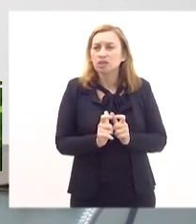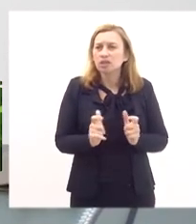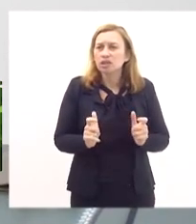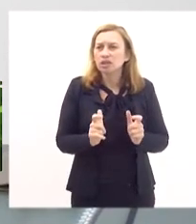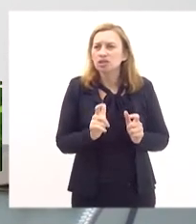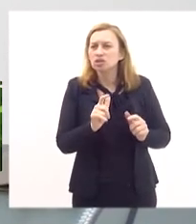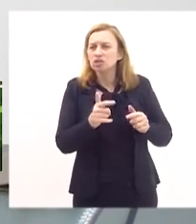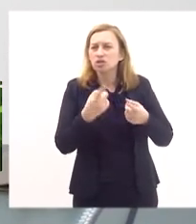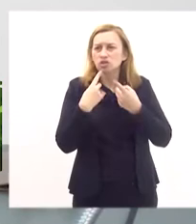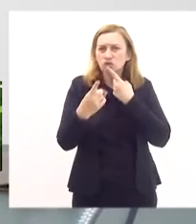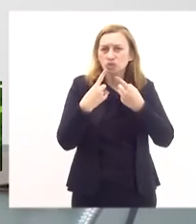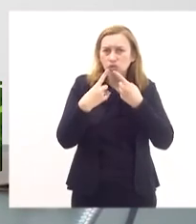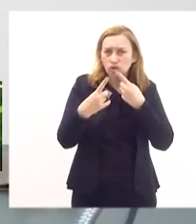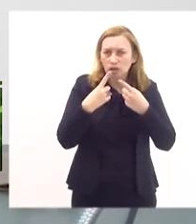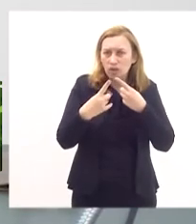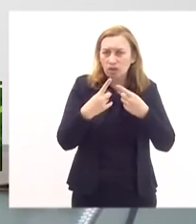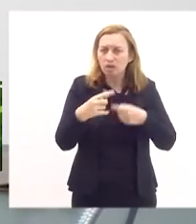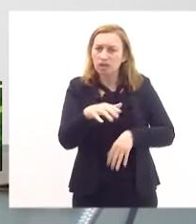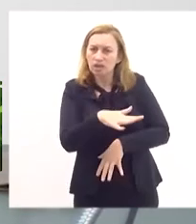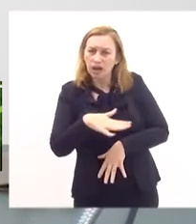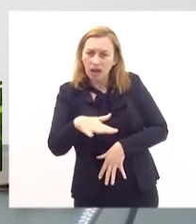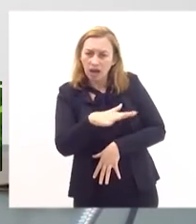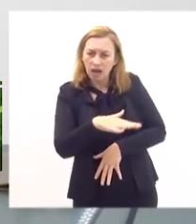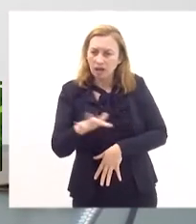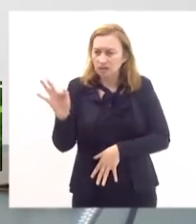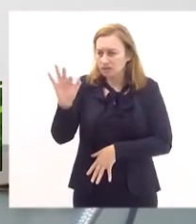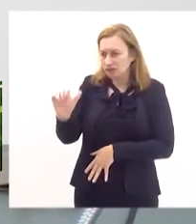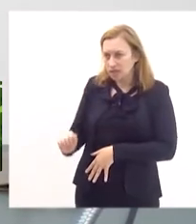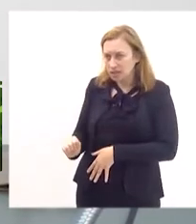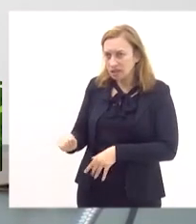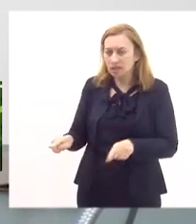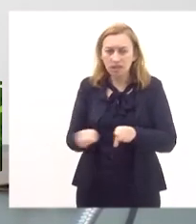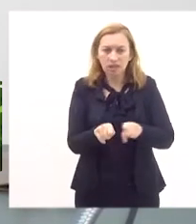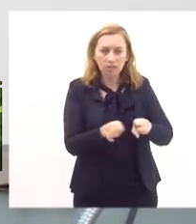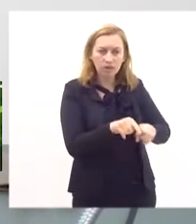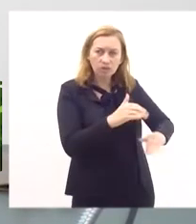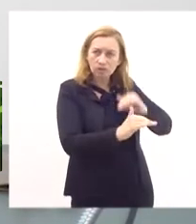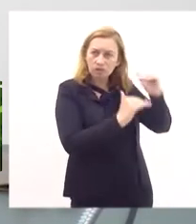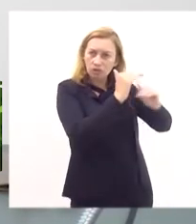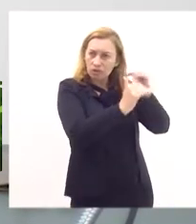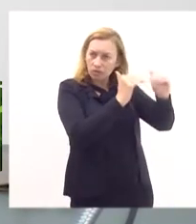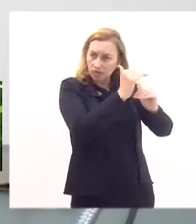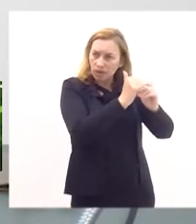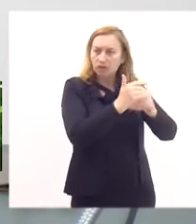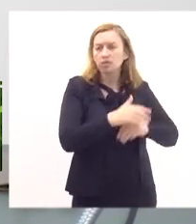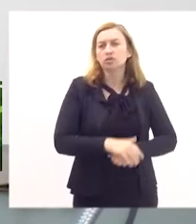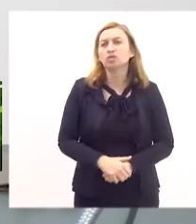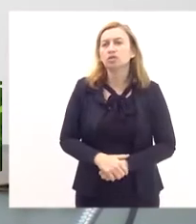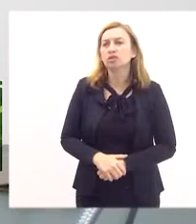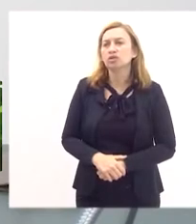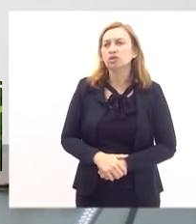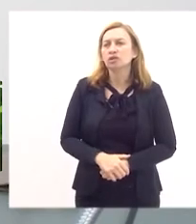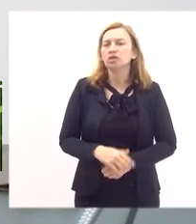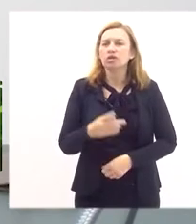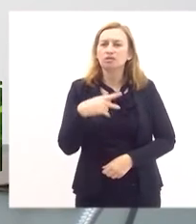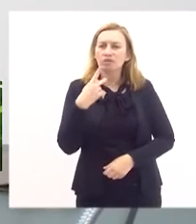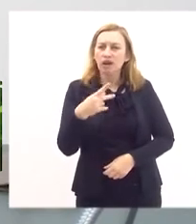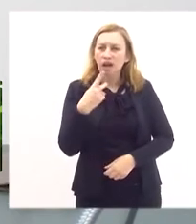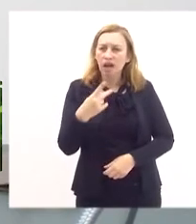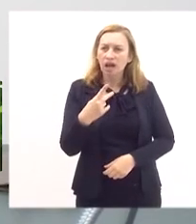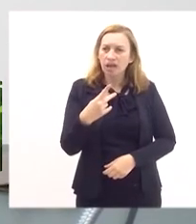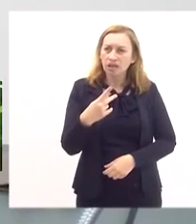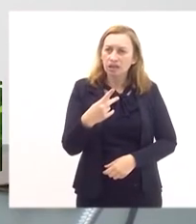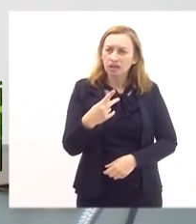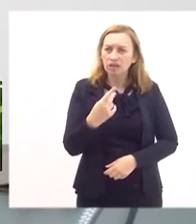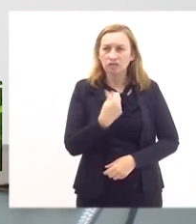divergência entre a área da fazenda e a área do desenvolvimento, no que se tratava de benefícios